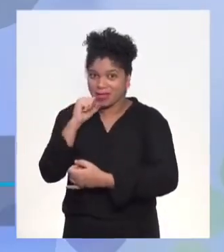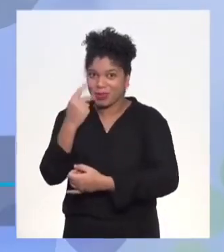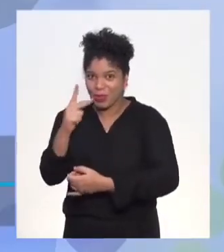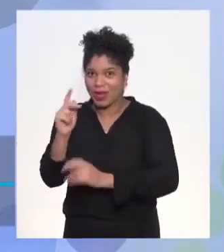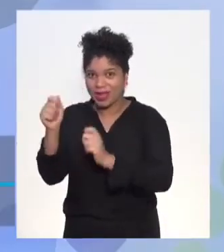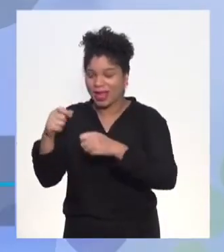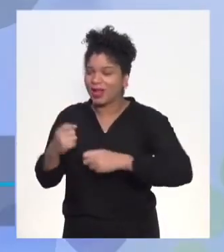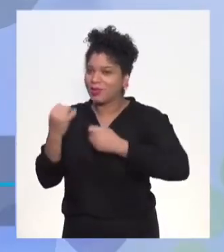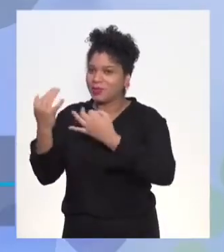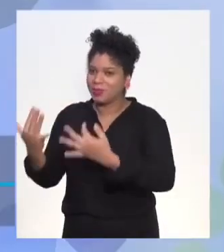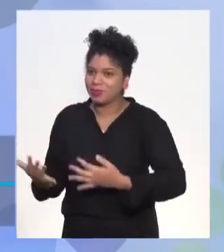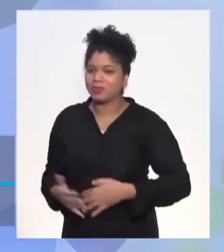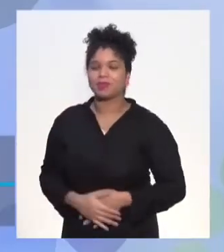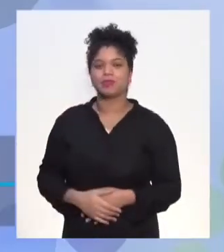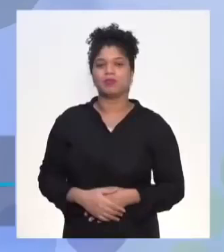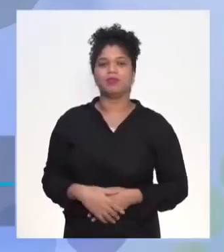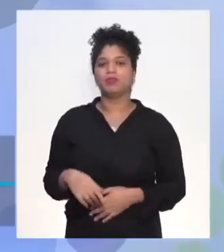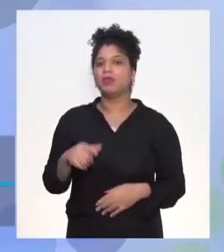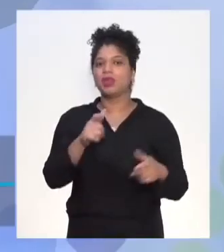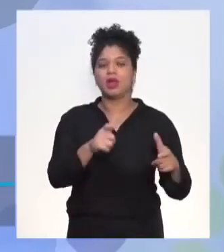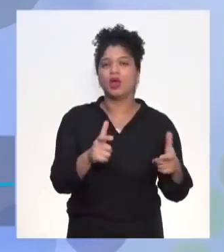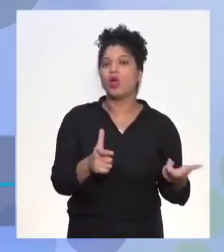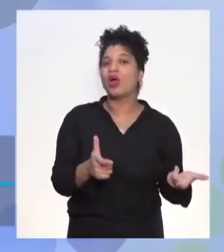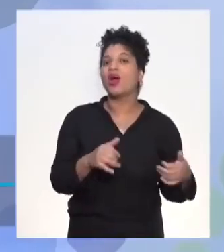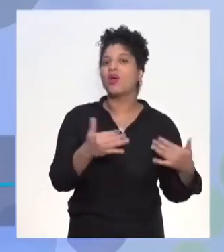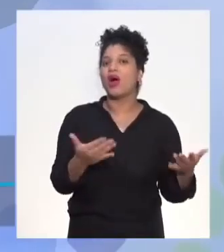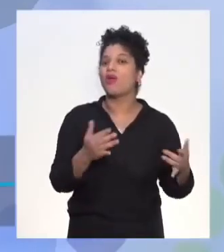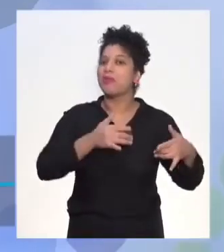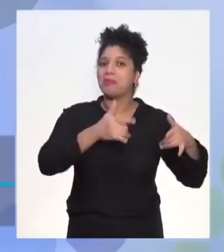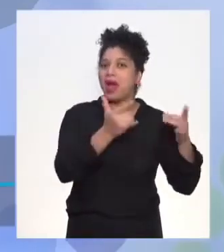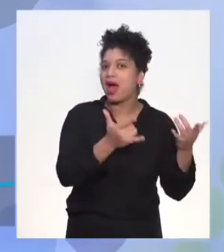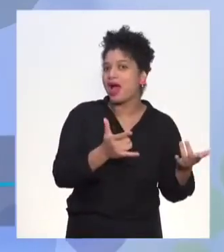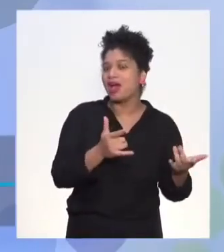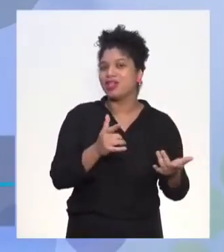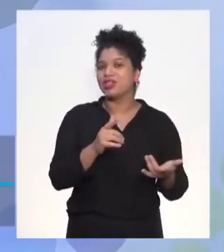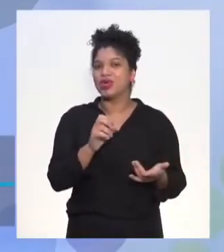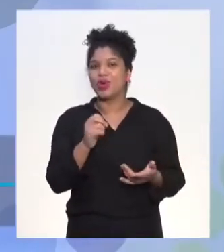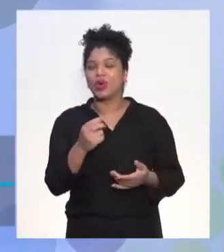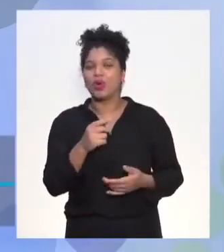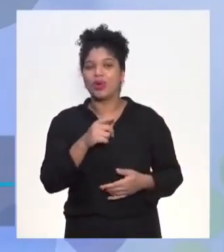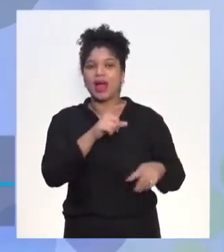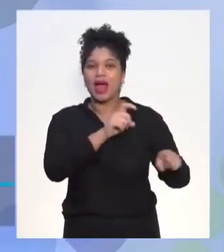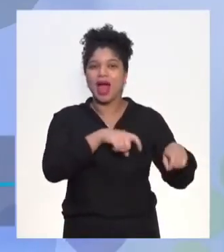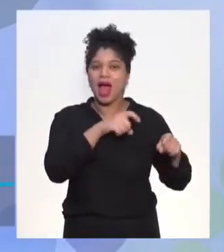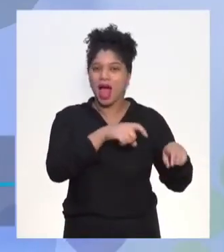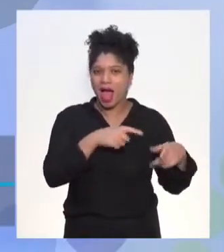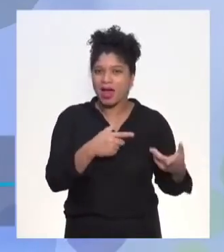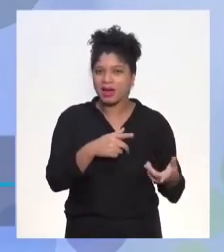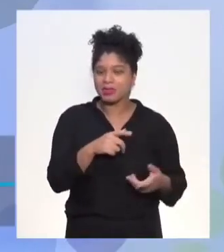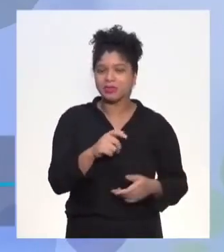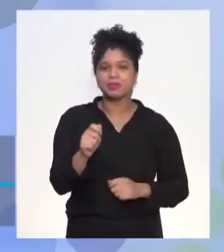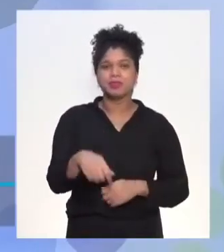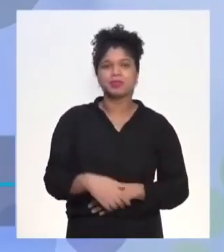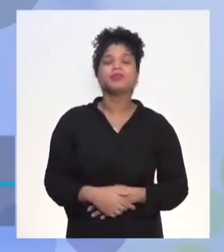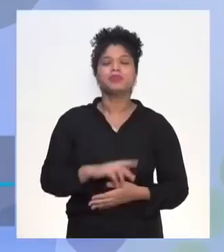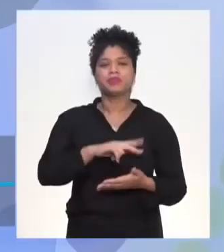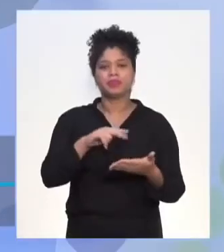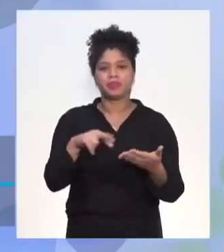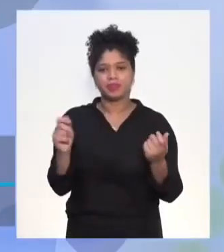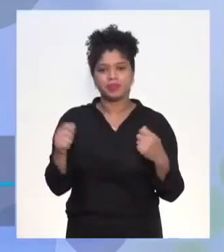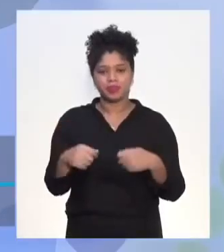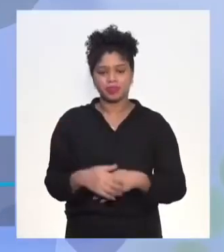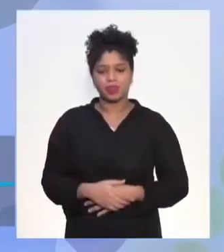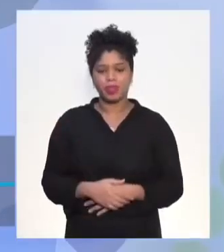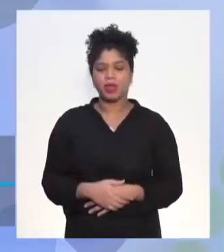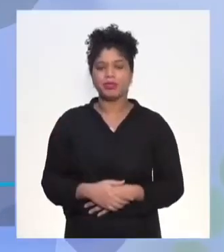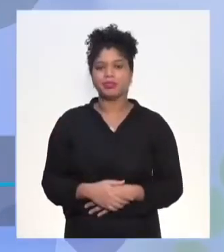fez um doce, o local, sei lá, o sítio, o apartamento, a casa dela, né? Então, você tem todos os elementos.